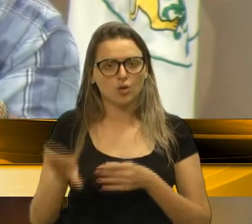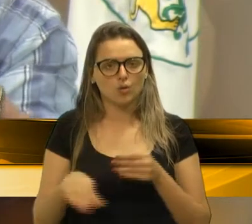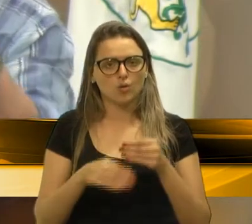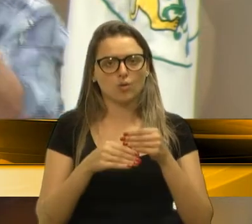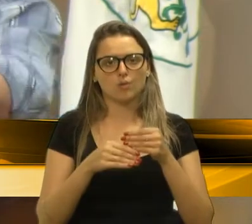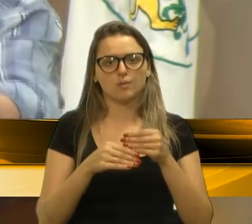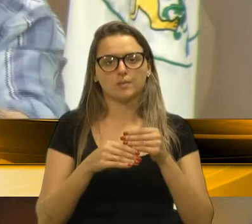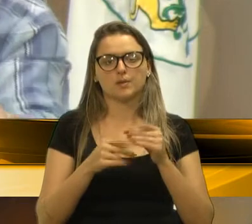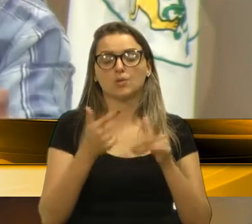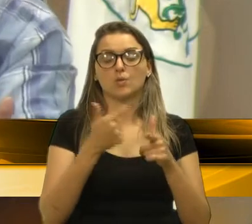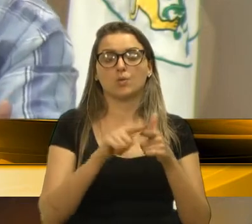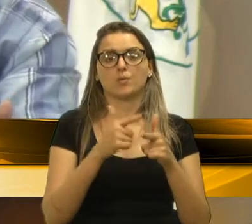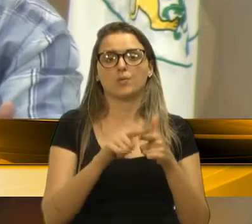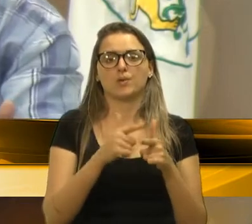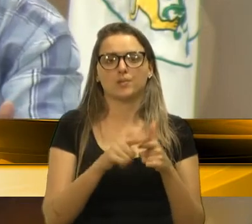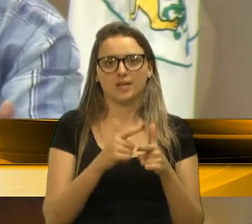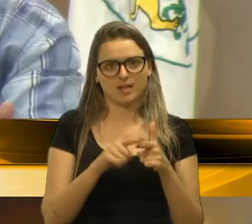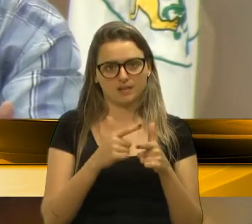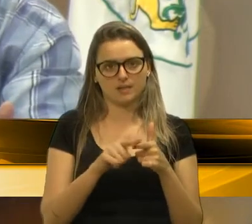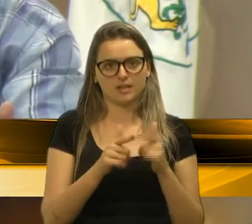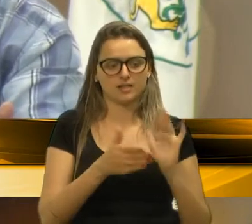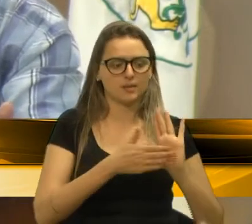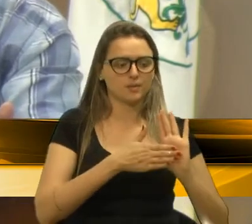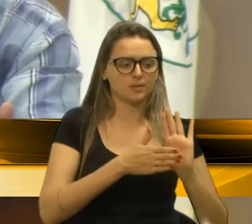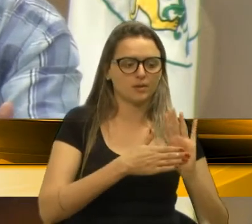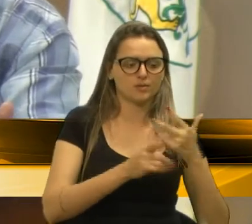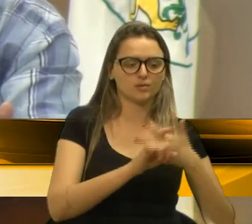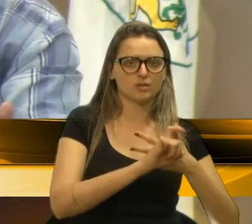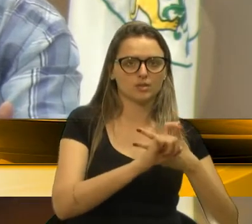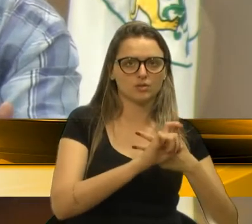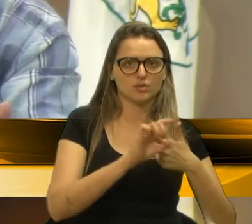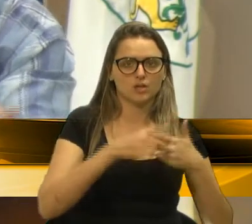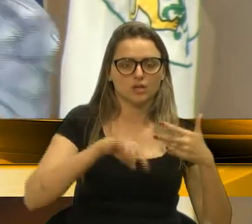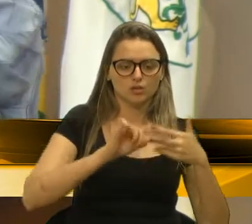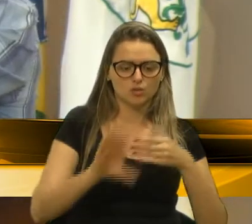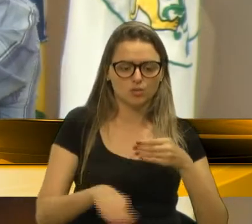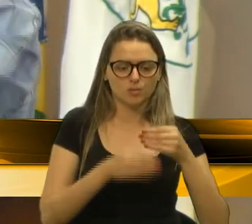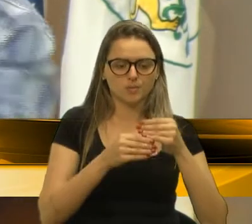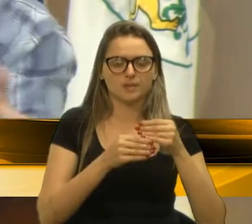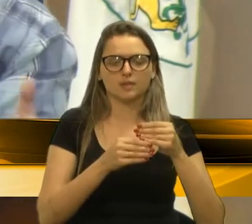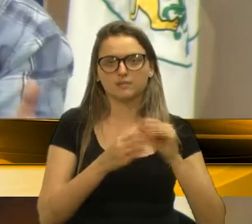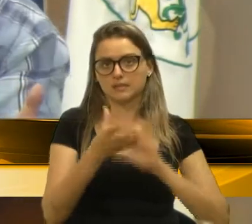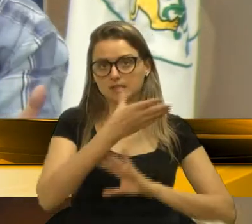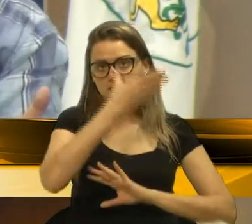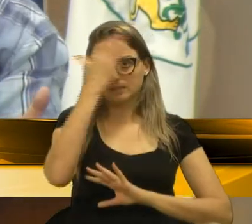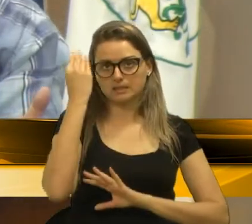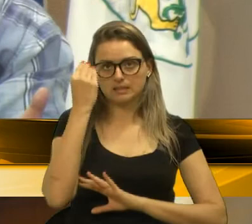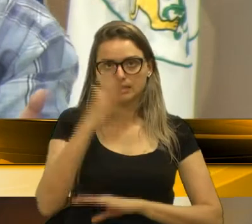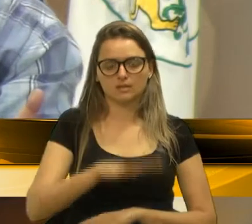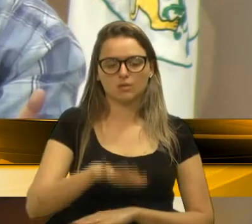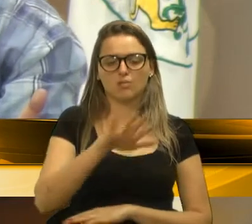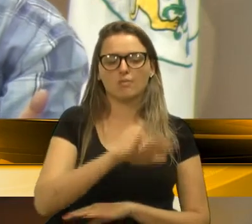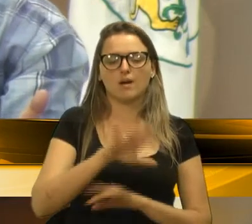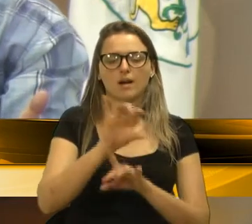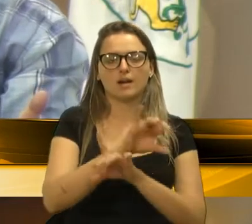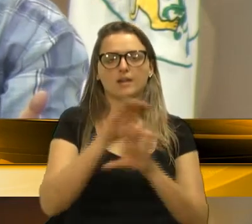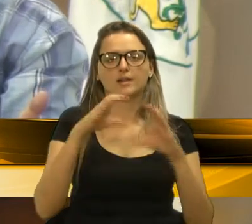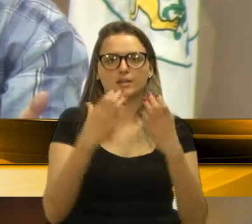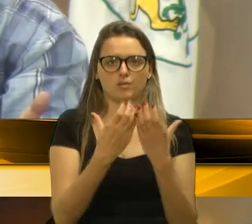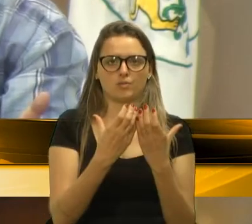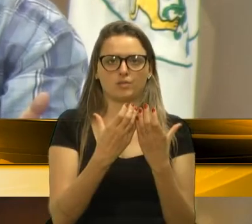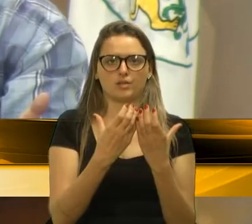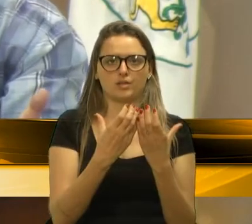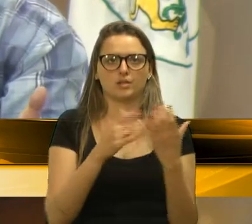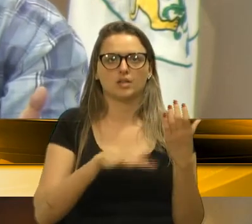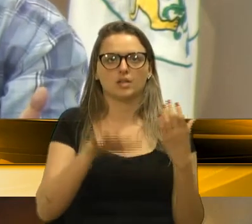problema da apresentação da proposta do executivo que deixou fora uma parte da comunidade é na